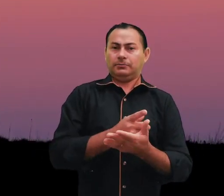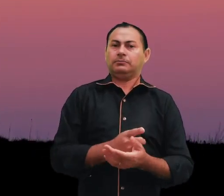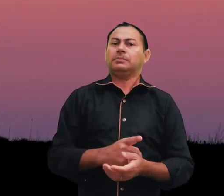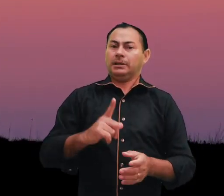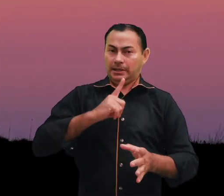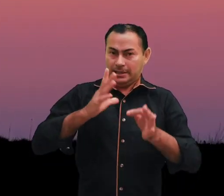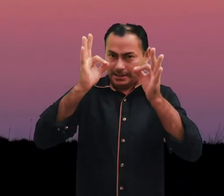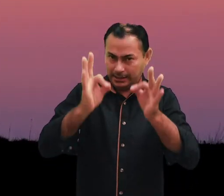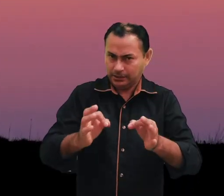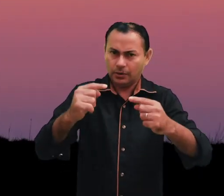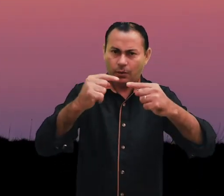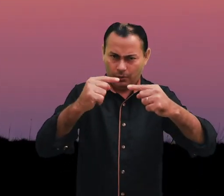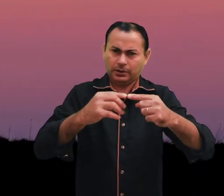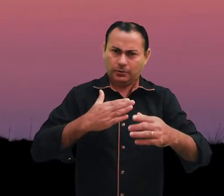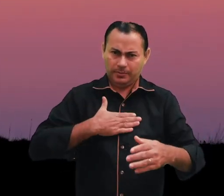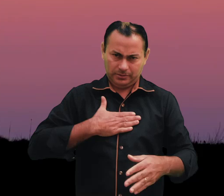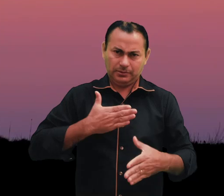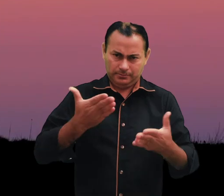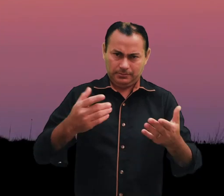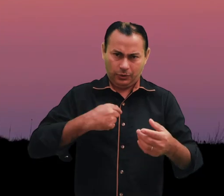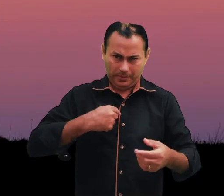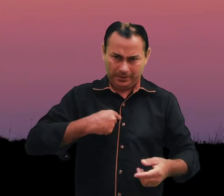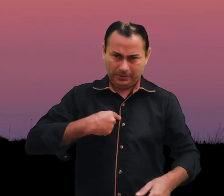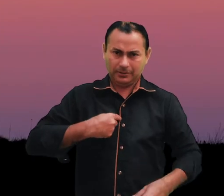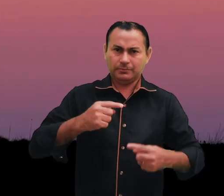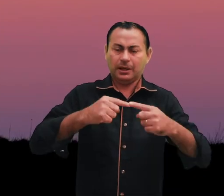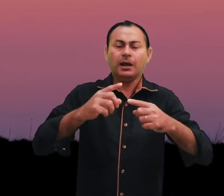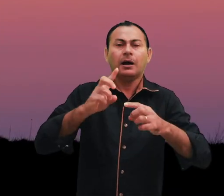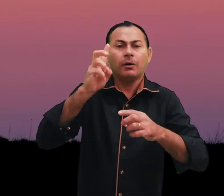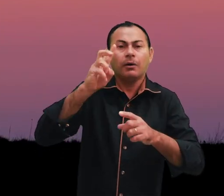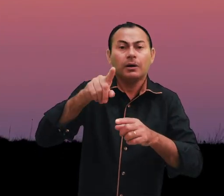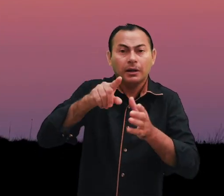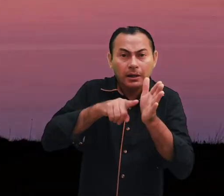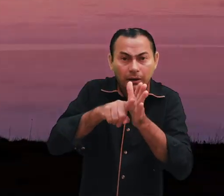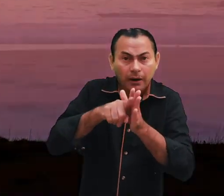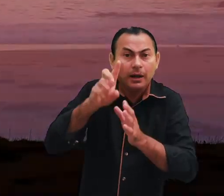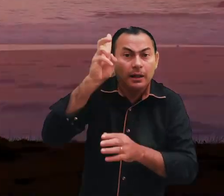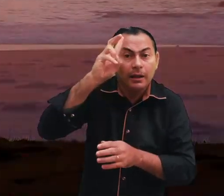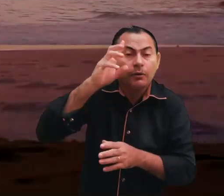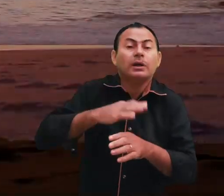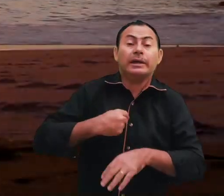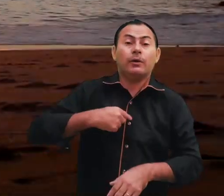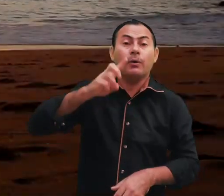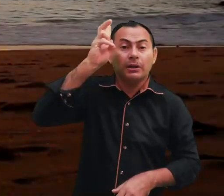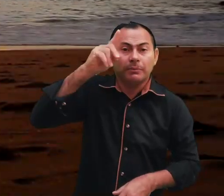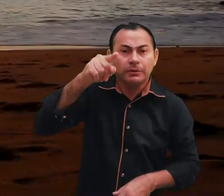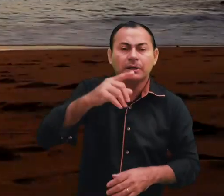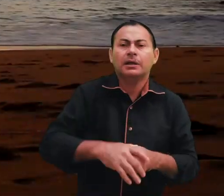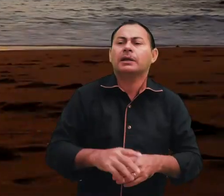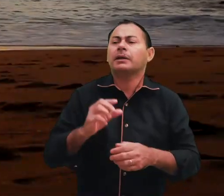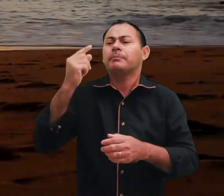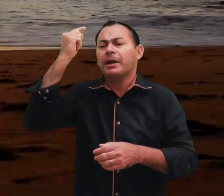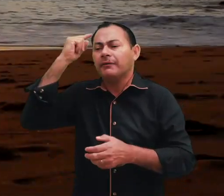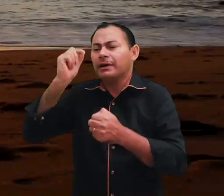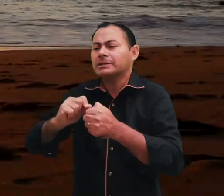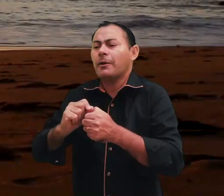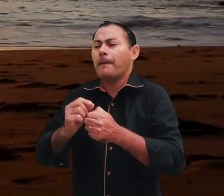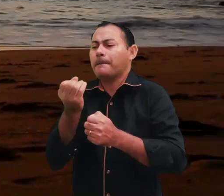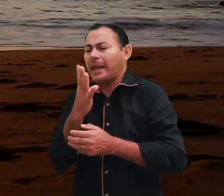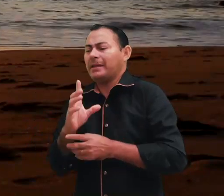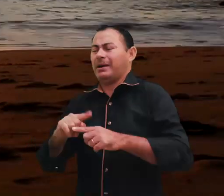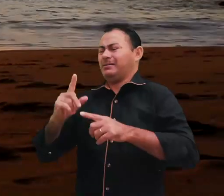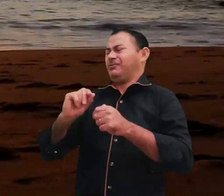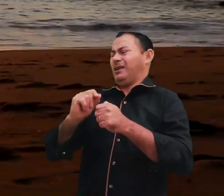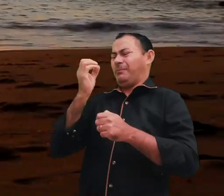Tenho certeza que você concorda comigo. Deixe-me apenas lembrá-lo que quem sabe que deve fazer o bem e não o faz, comete